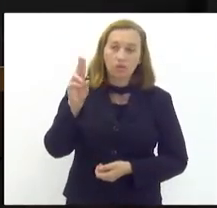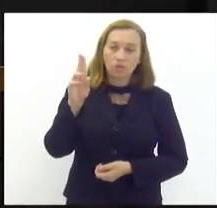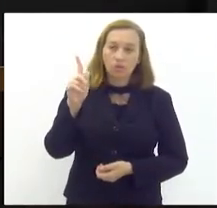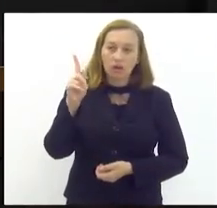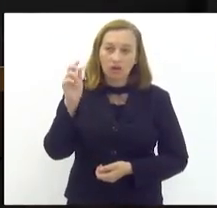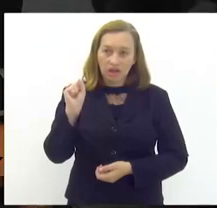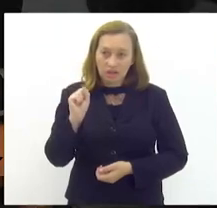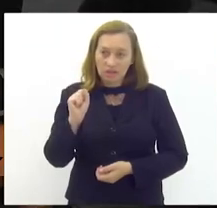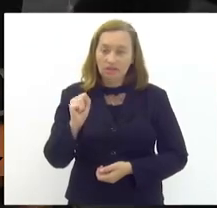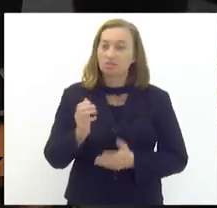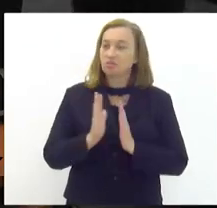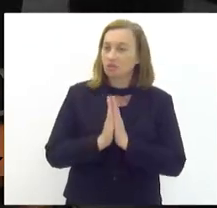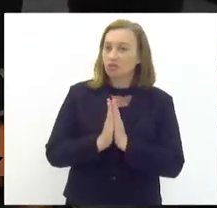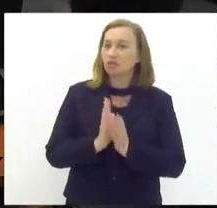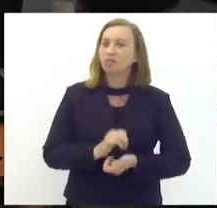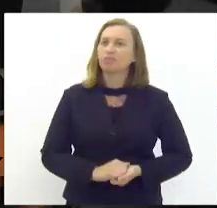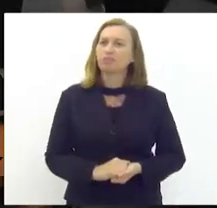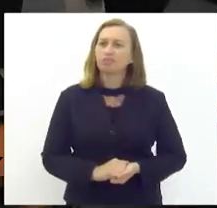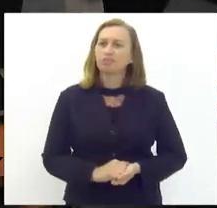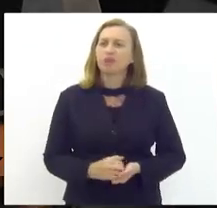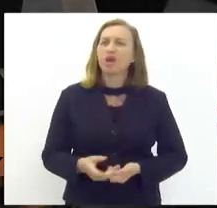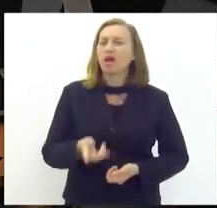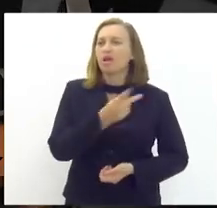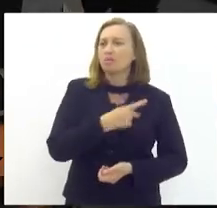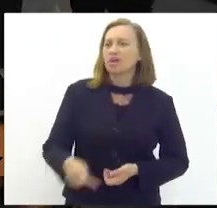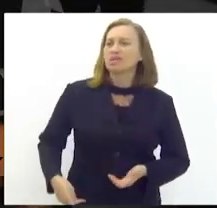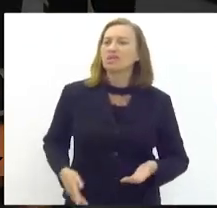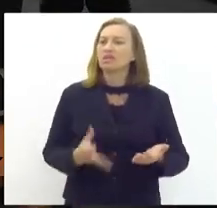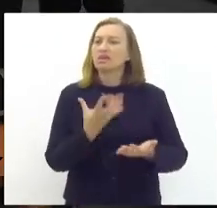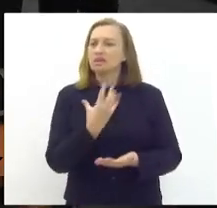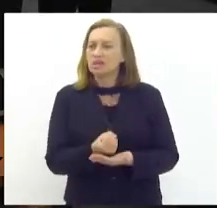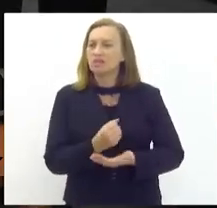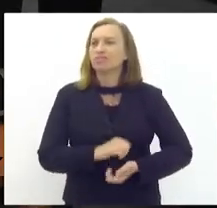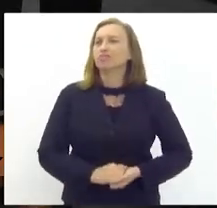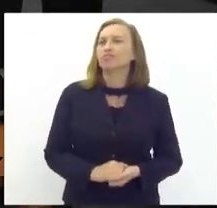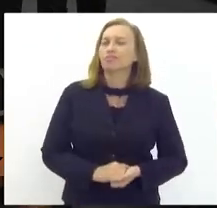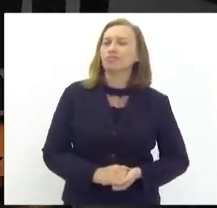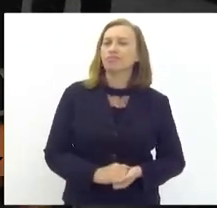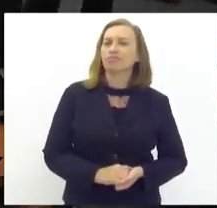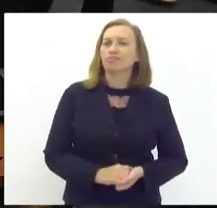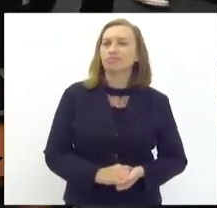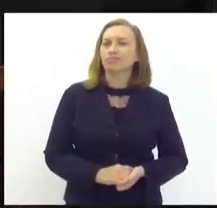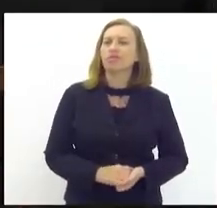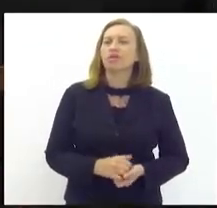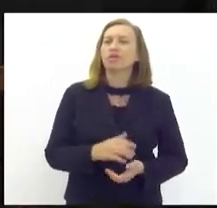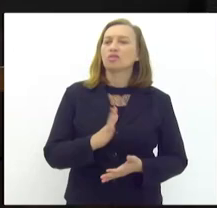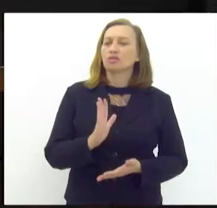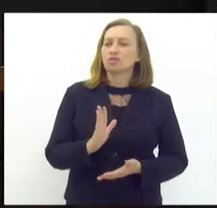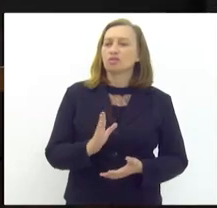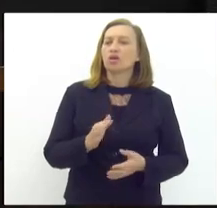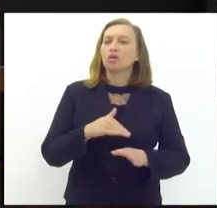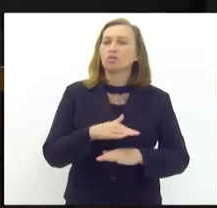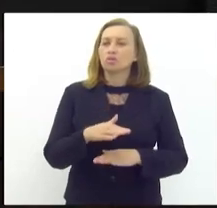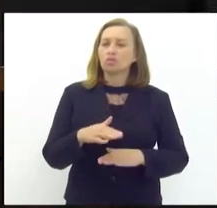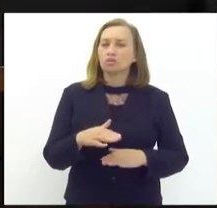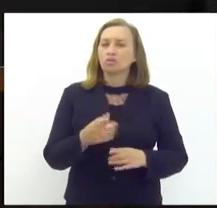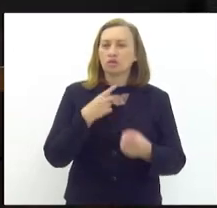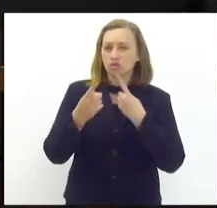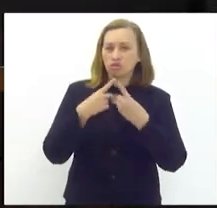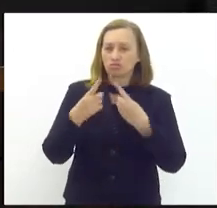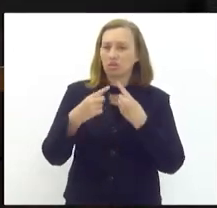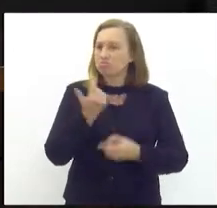favor Presidente parecer favorável com os pareceres emitidos em discussão